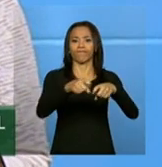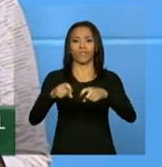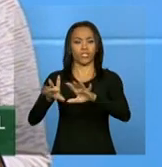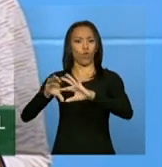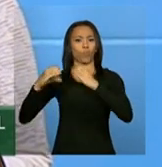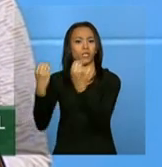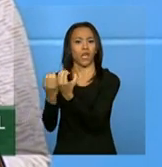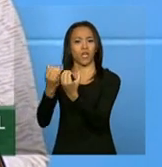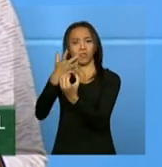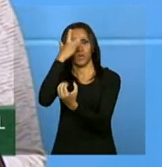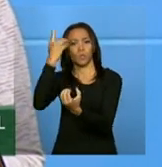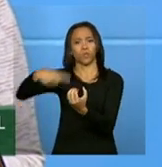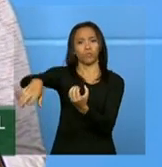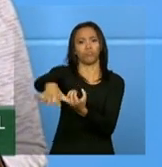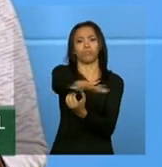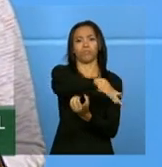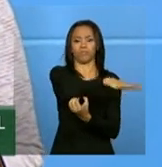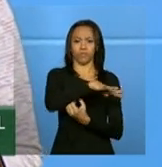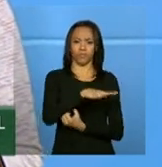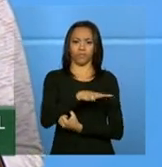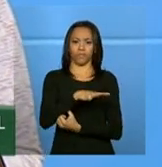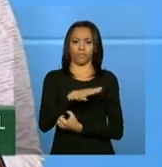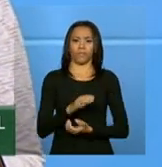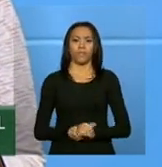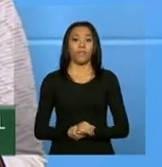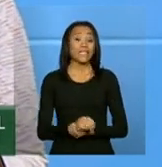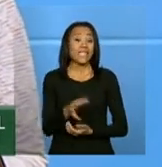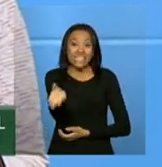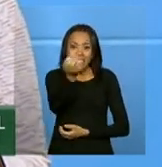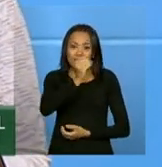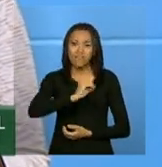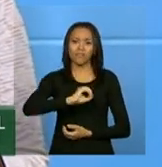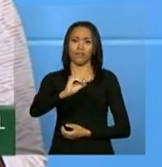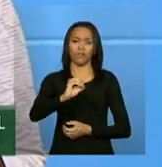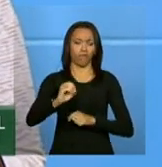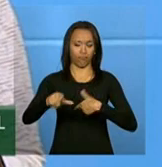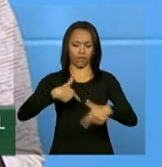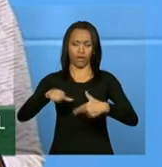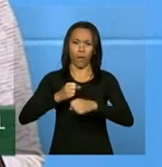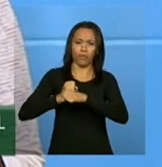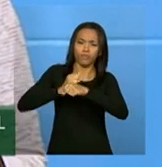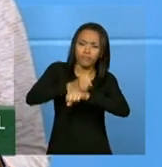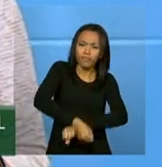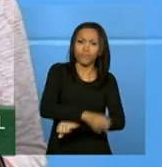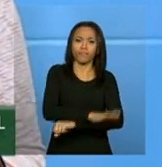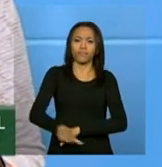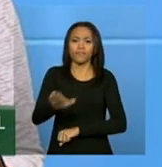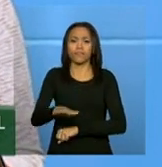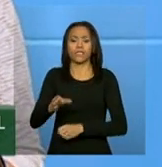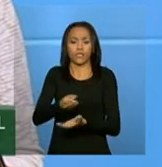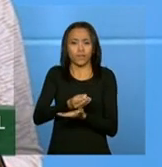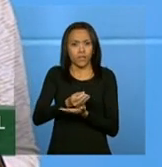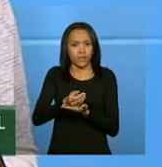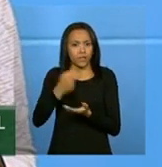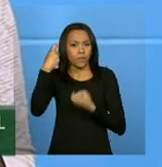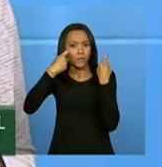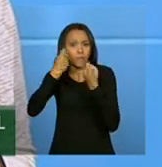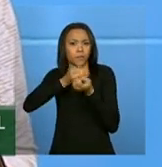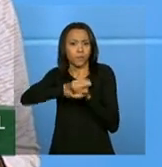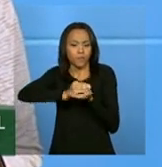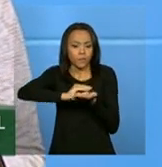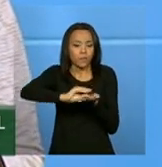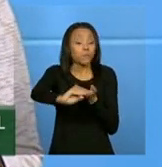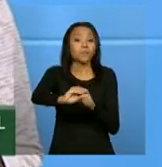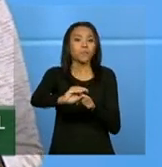cumprimento de alguns padrões, inclusive zero de trabalho infantil, e investem na educação e o que